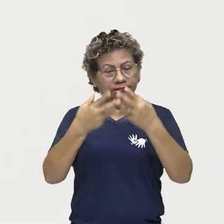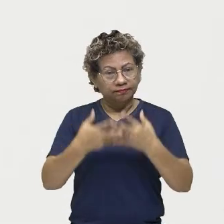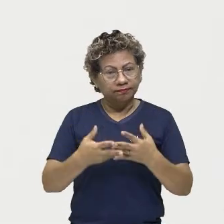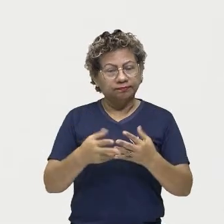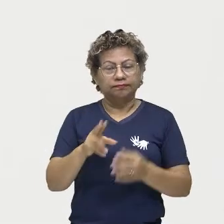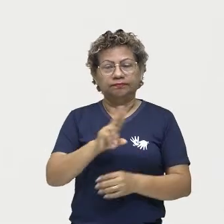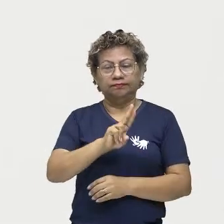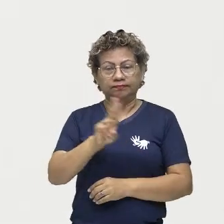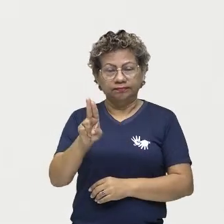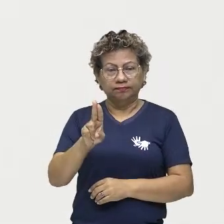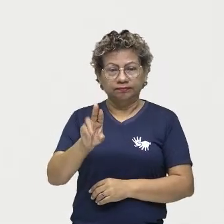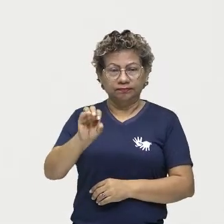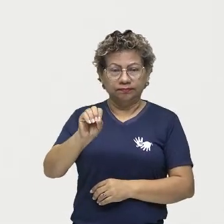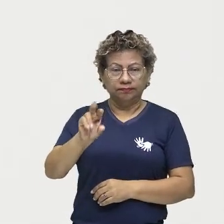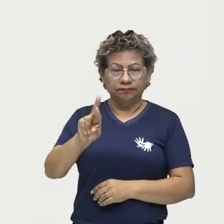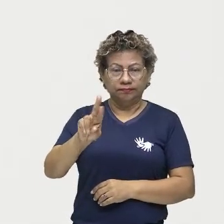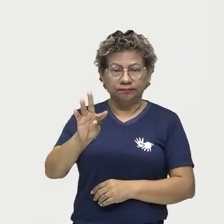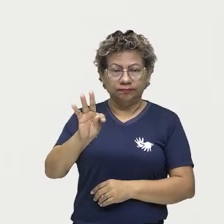pela letra O.